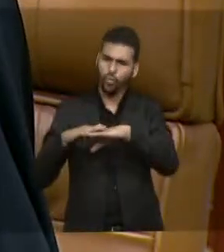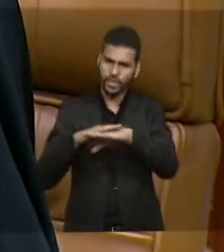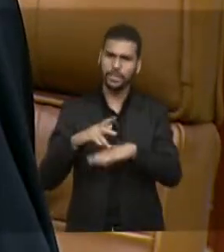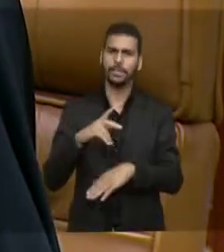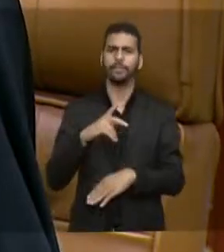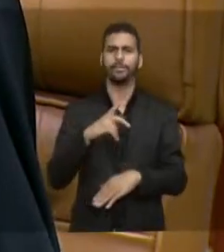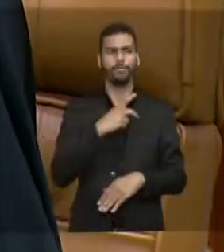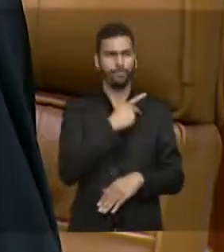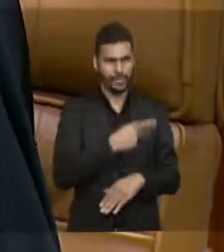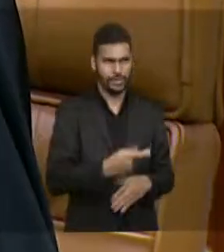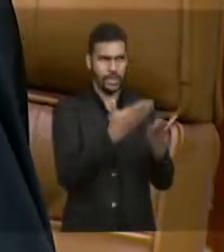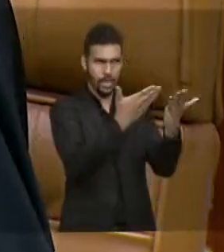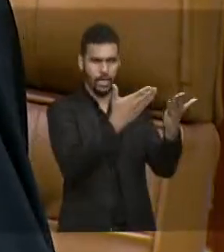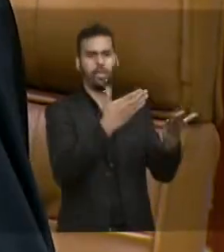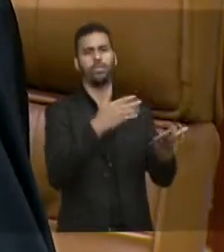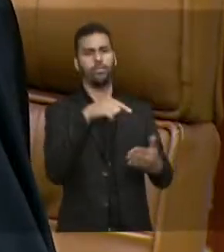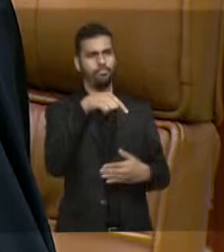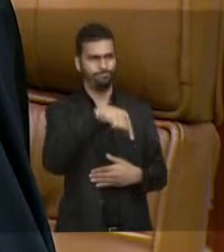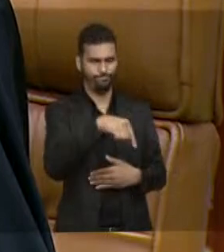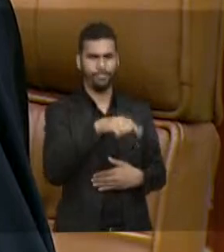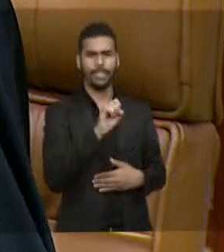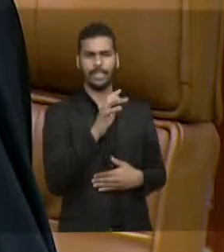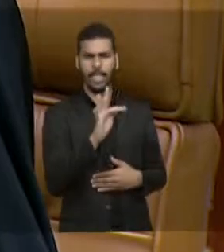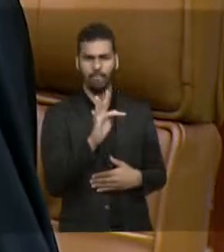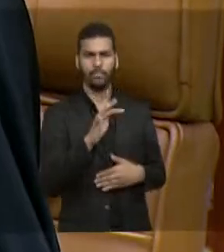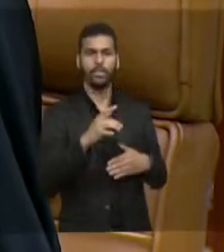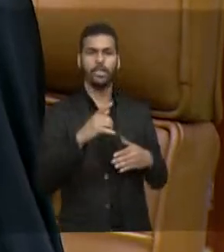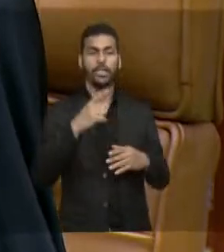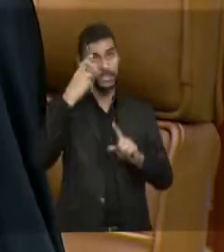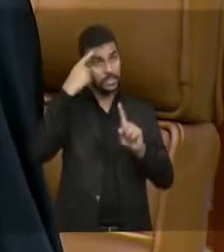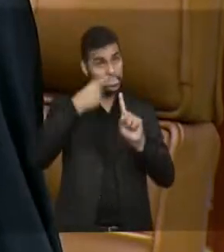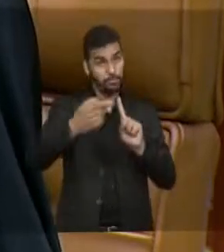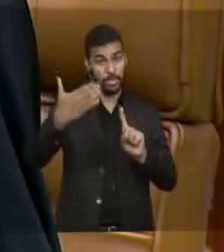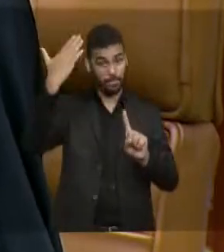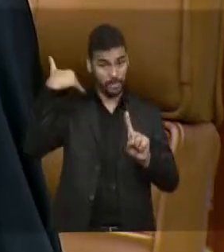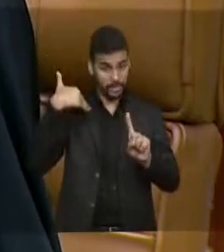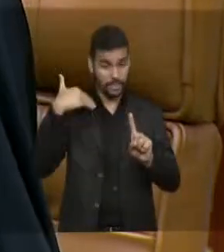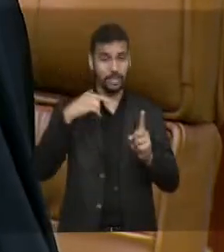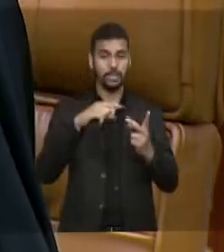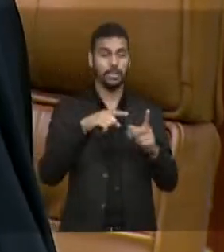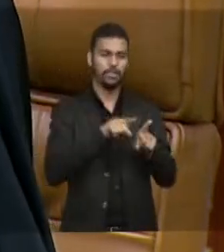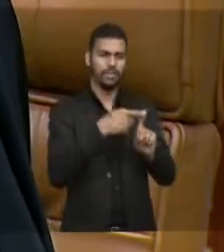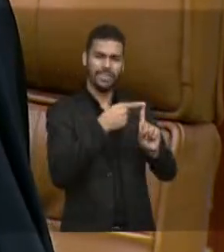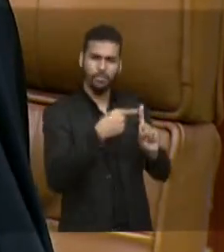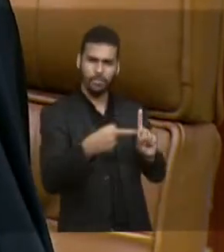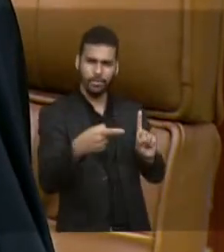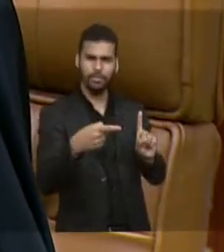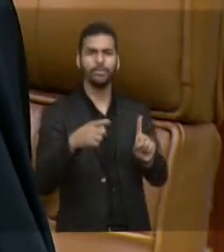presidente e da prioridade a partir da semana passada e nessa semana nas mulheres